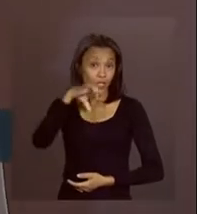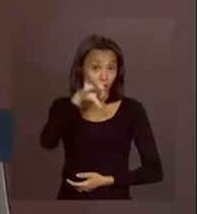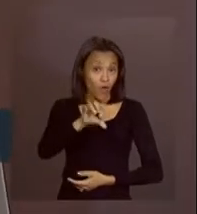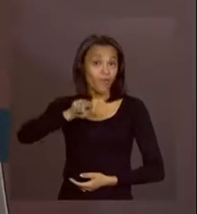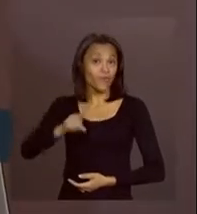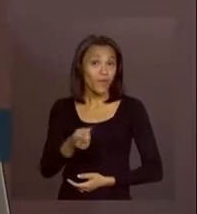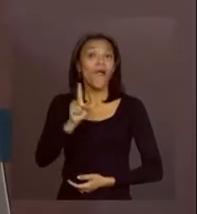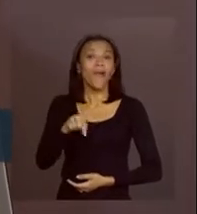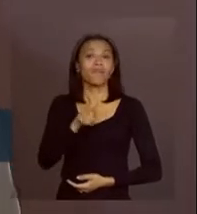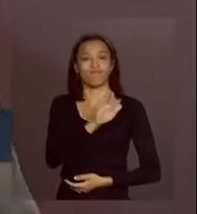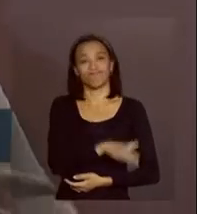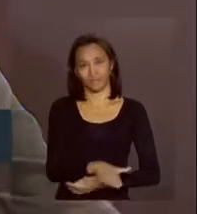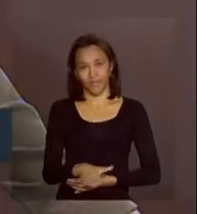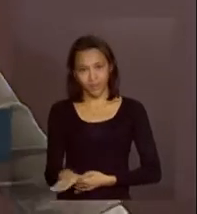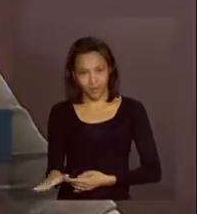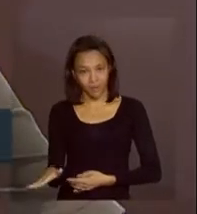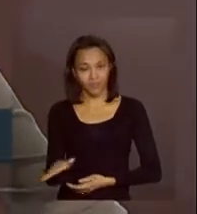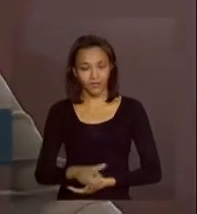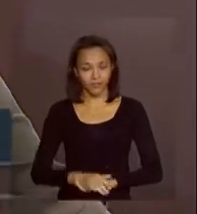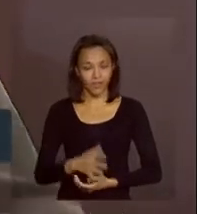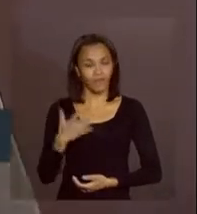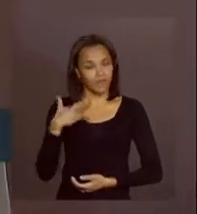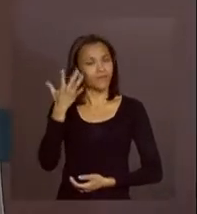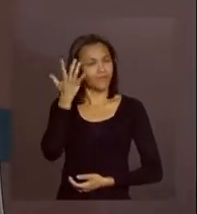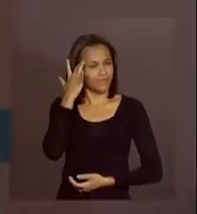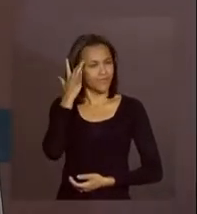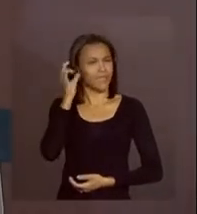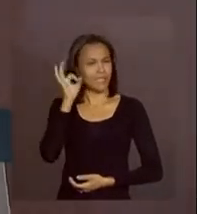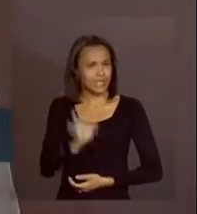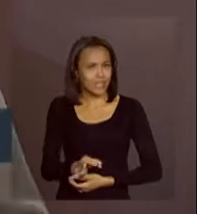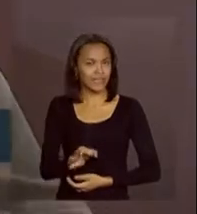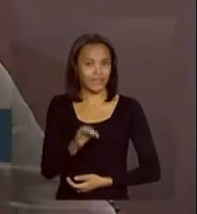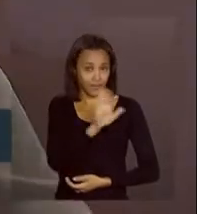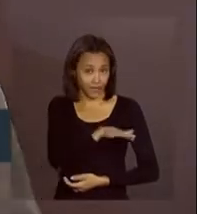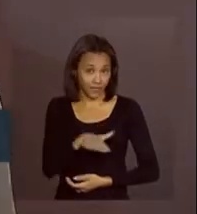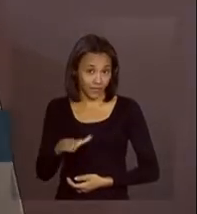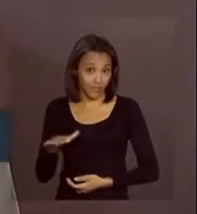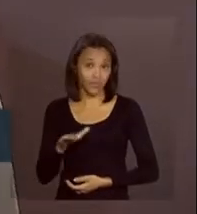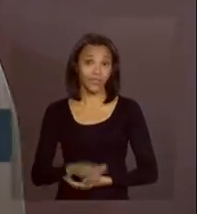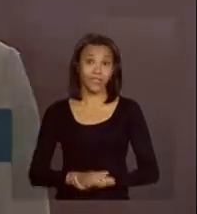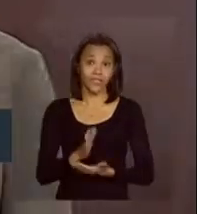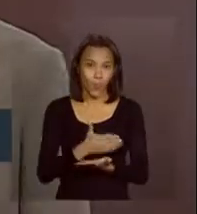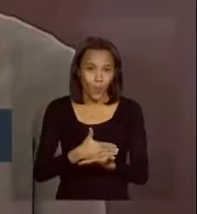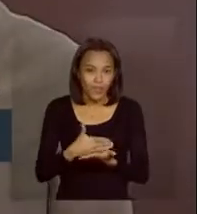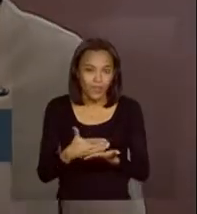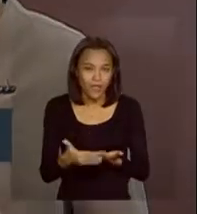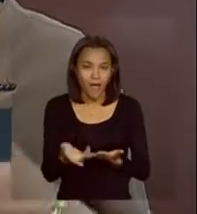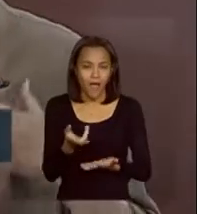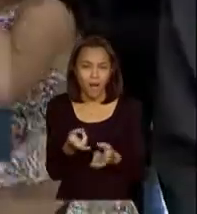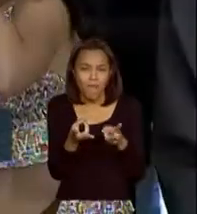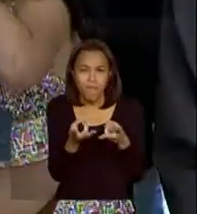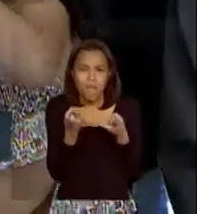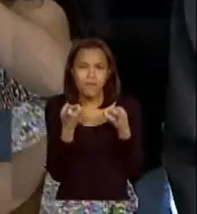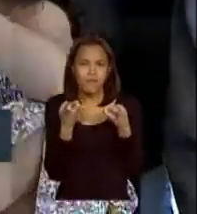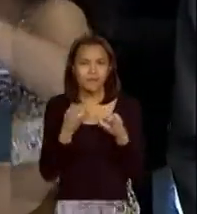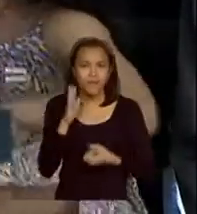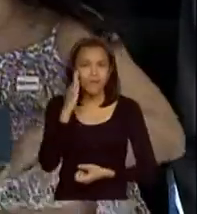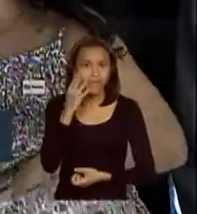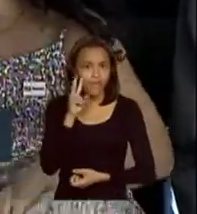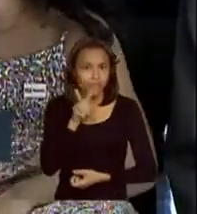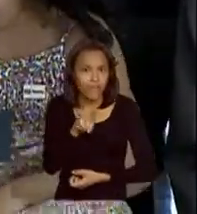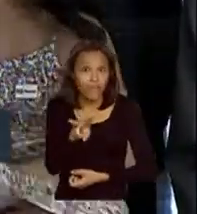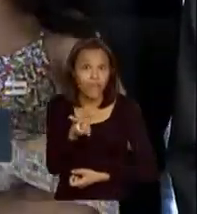crianças eu não tenho certeza que elas ao começar a enxergar e ao